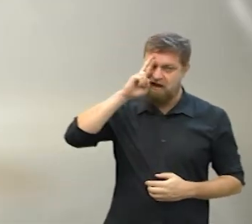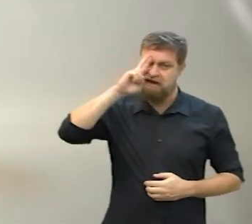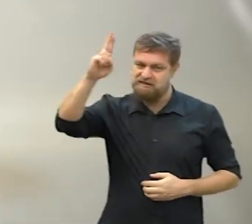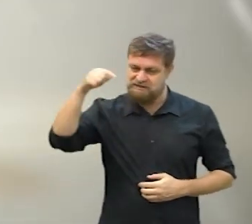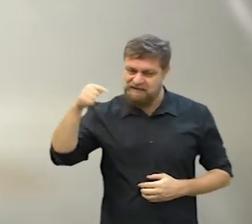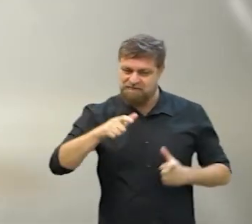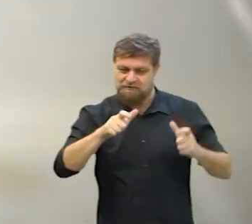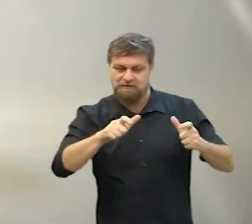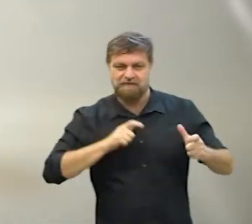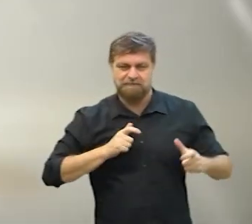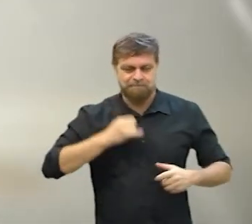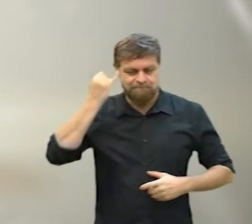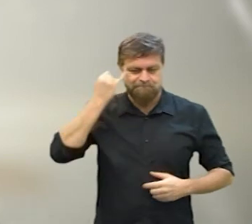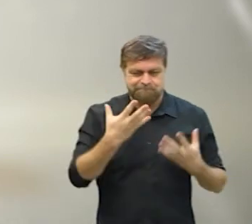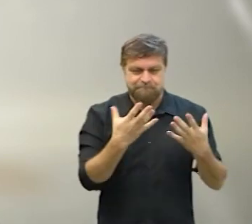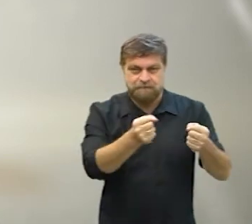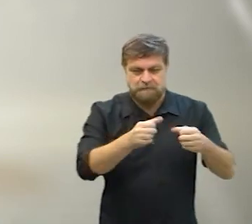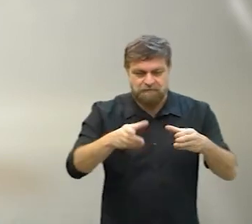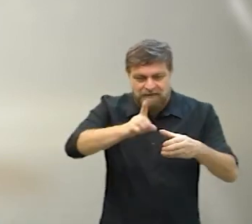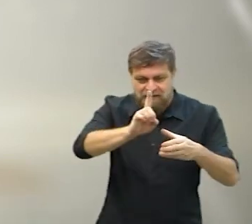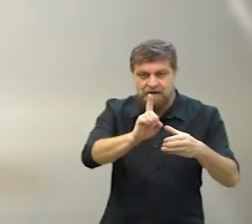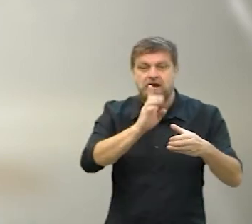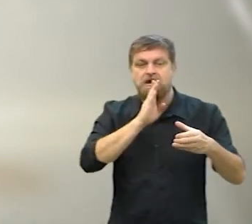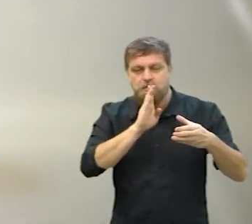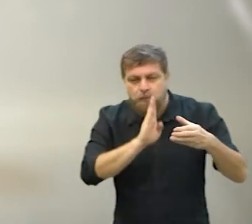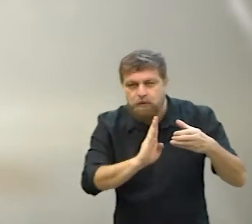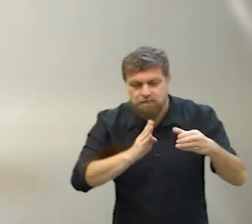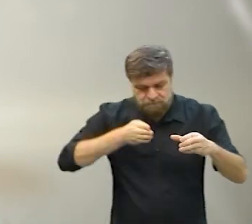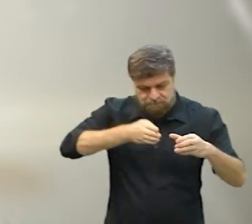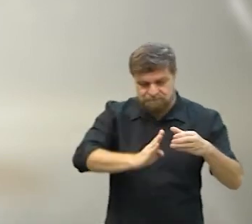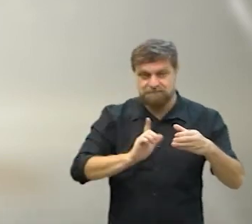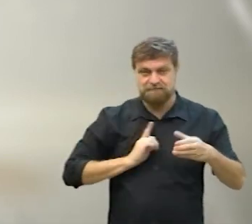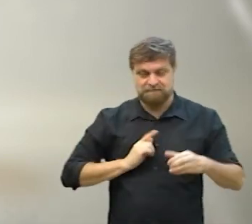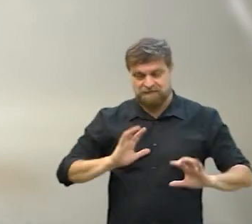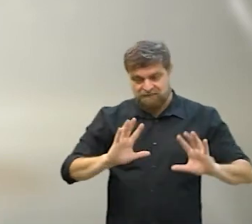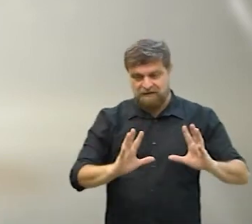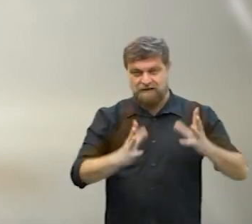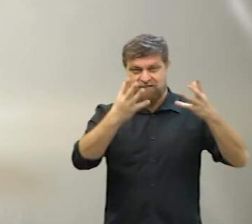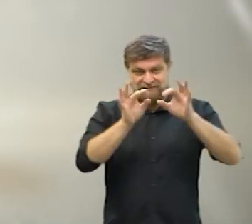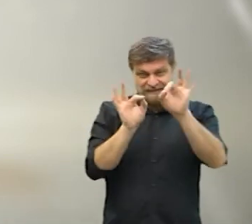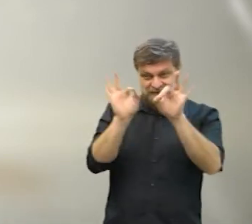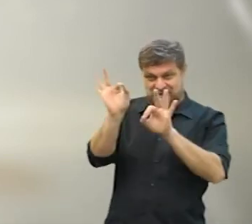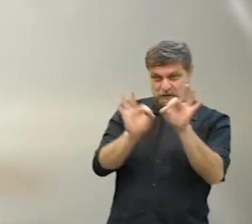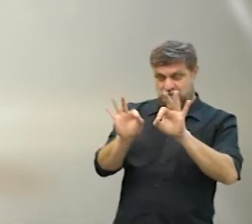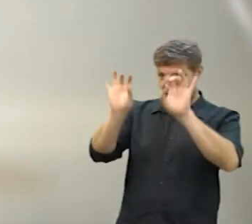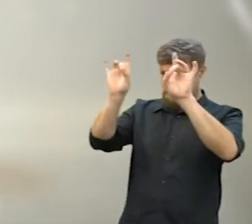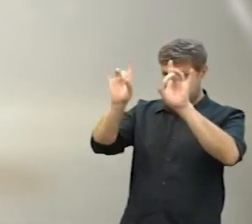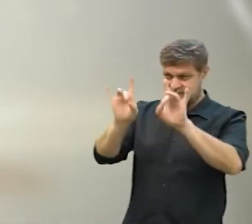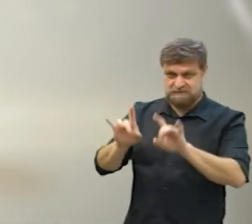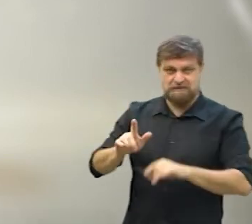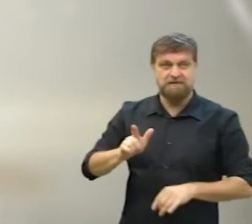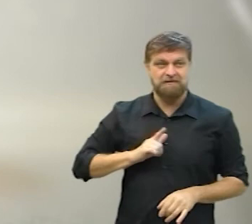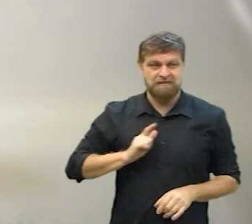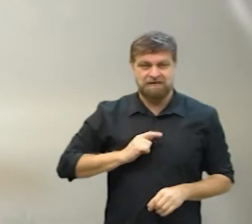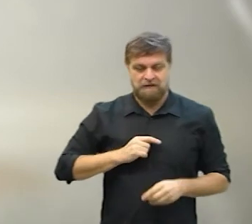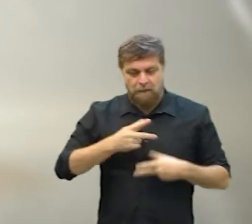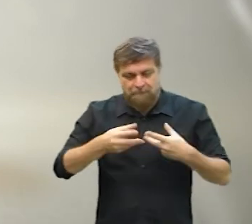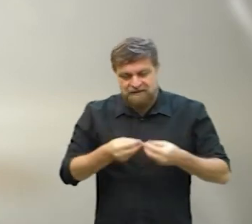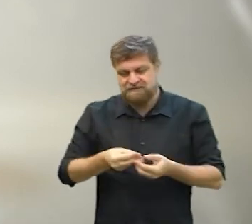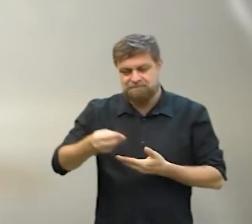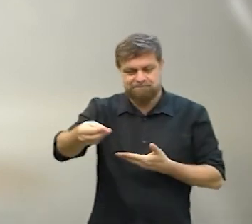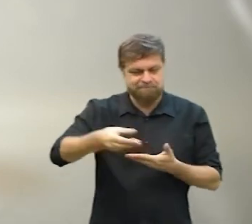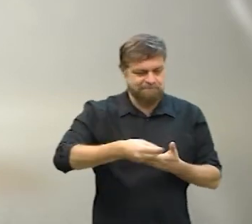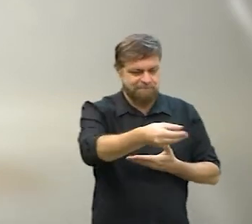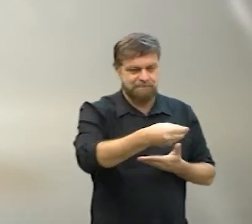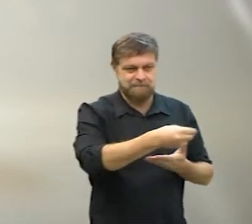é claro que aderiu à ideia. O primeiro ninho do Duque teve bolo de aniversário e decoração especial, com direito a